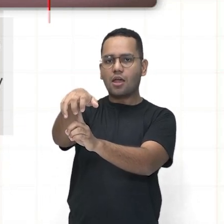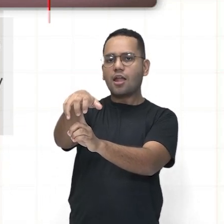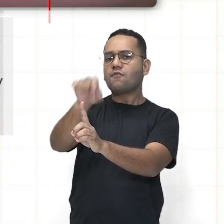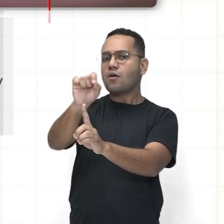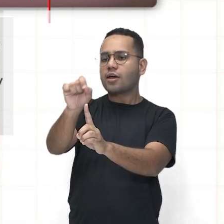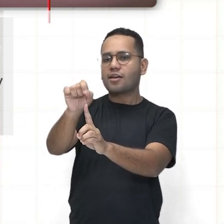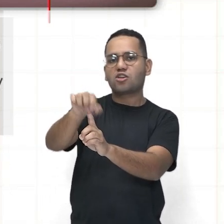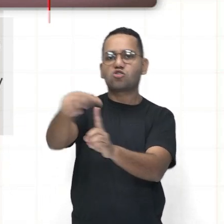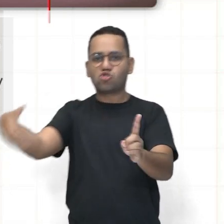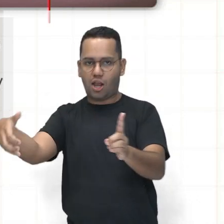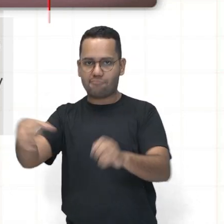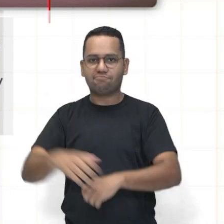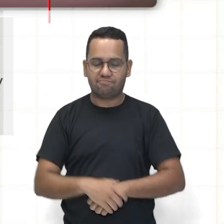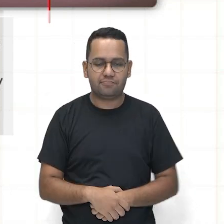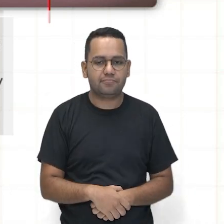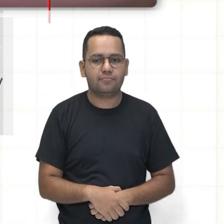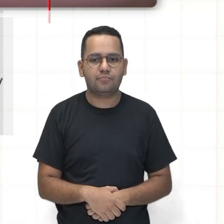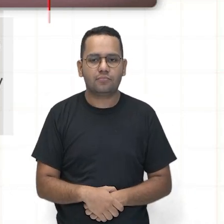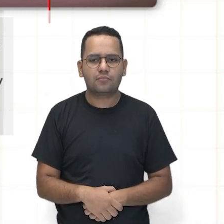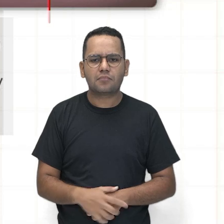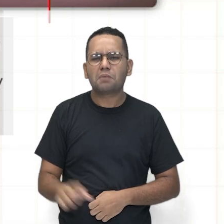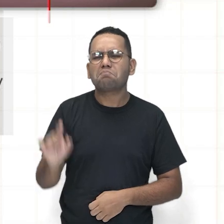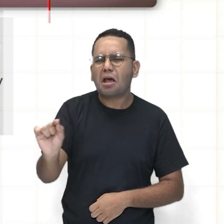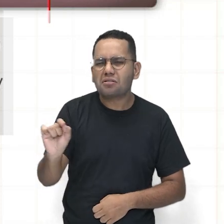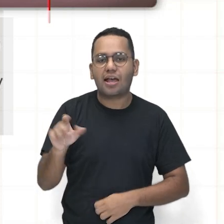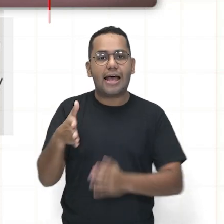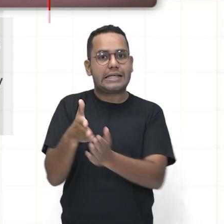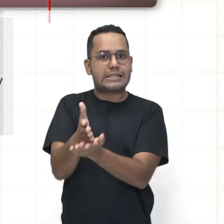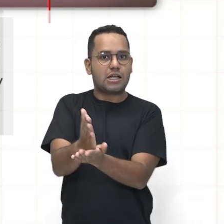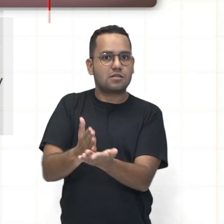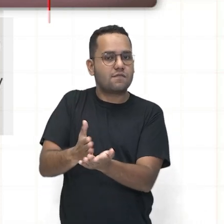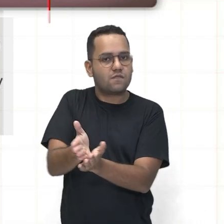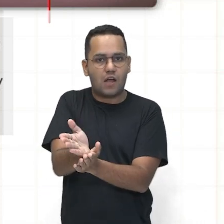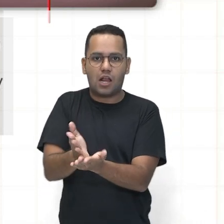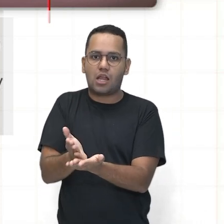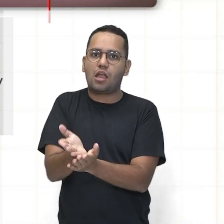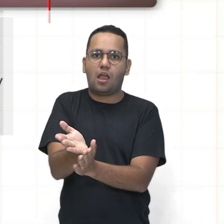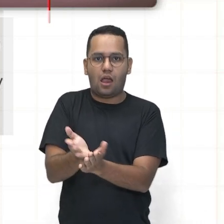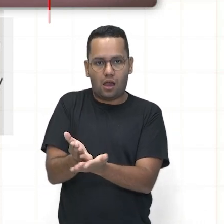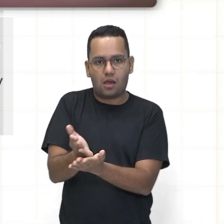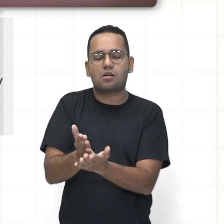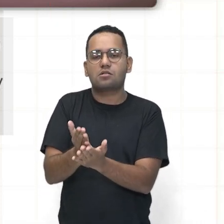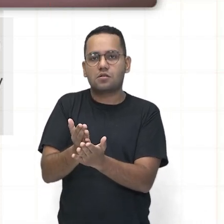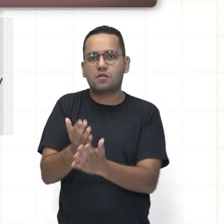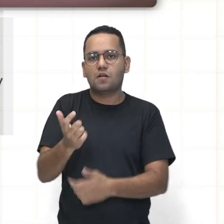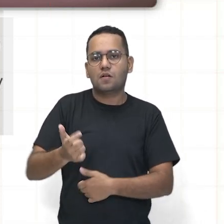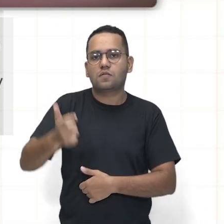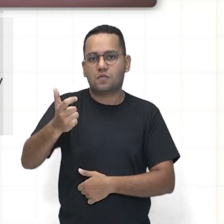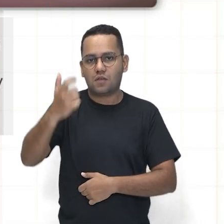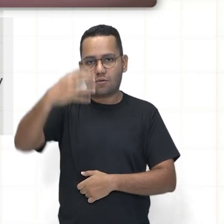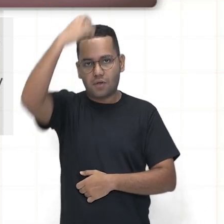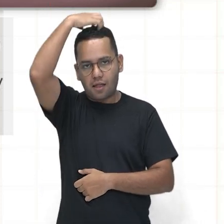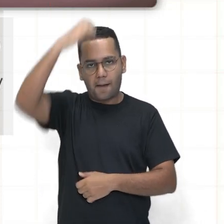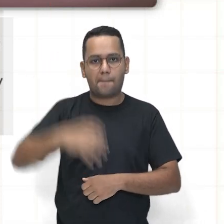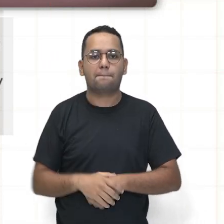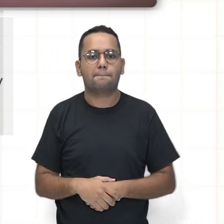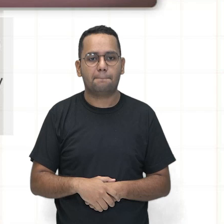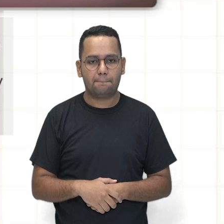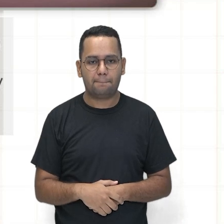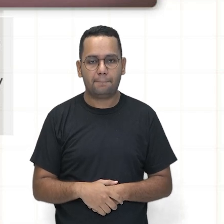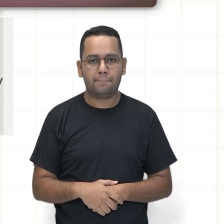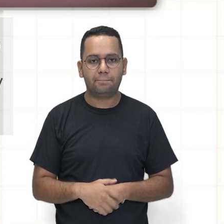certo? Demonstrando justamente a crise do Segundo Reinado. Continuando,